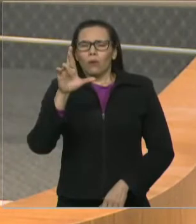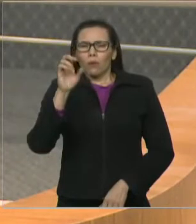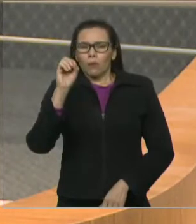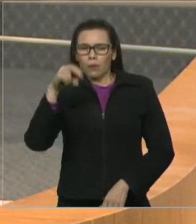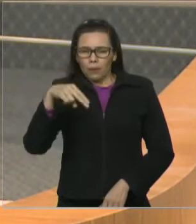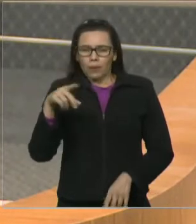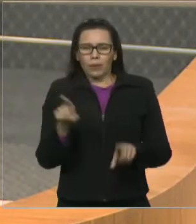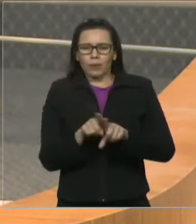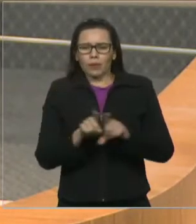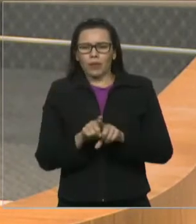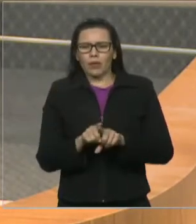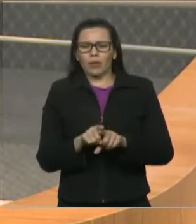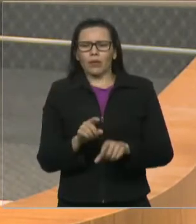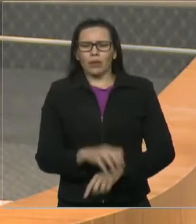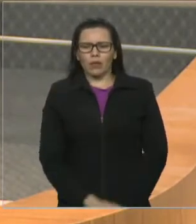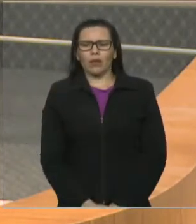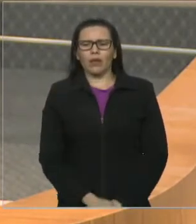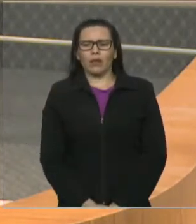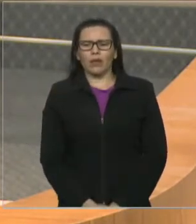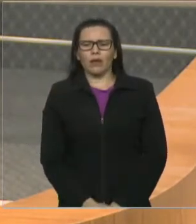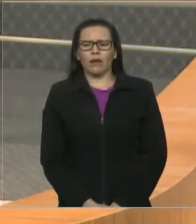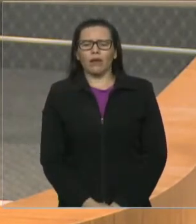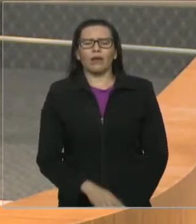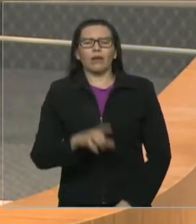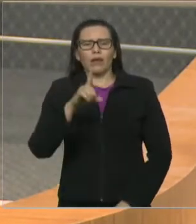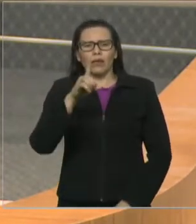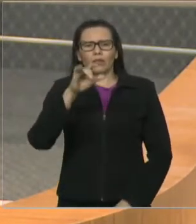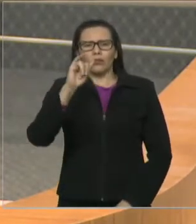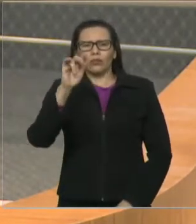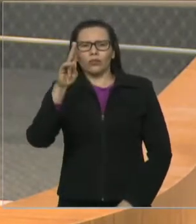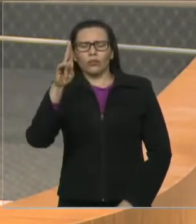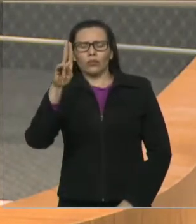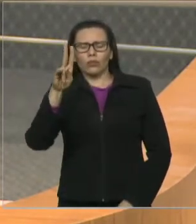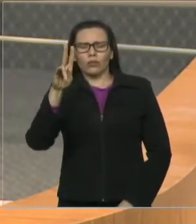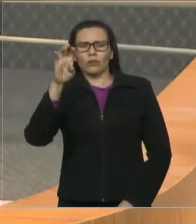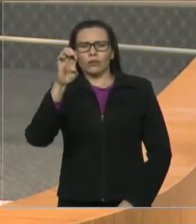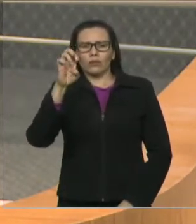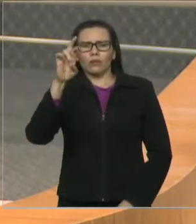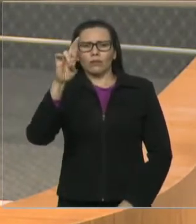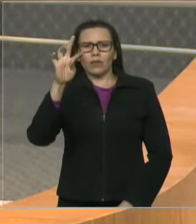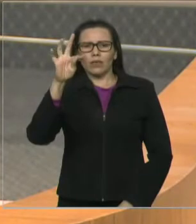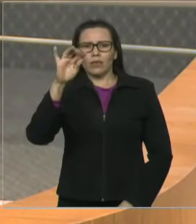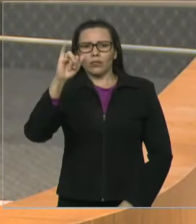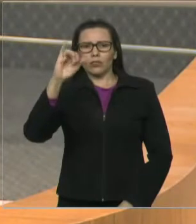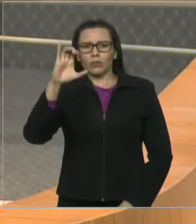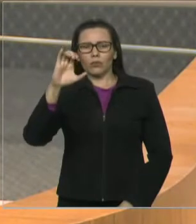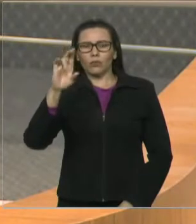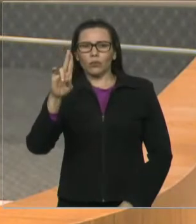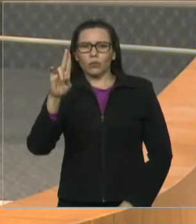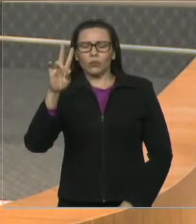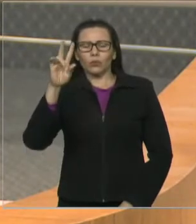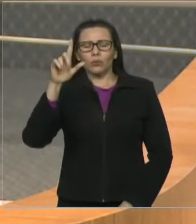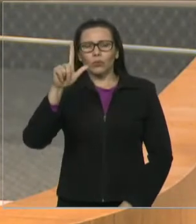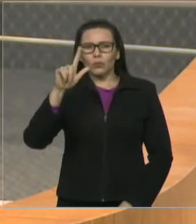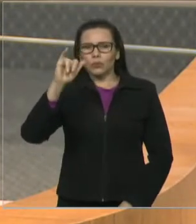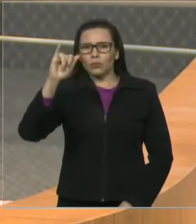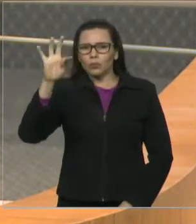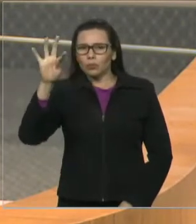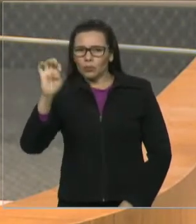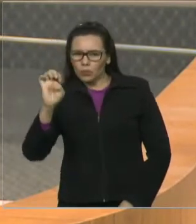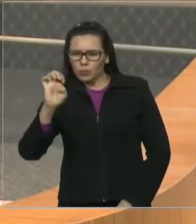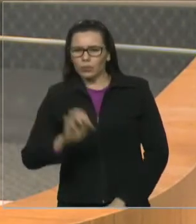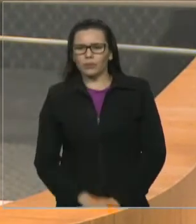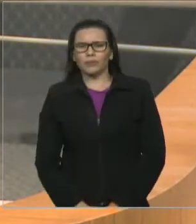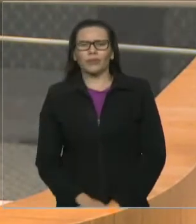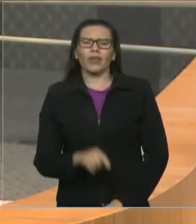no Estado, essas pessoas, elas aguardarem tanto, isso aí é uma tortura para elas. E tortura por quê? Porque